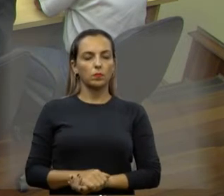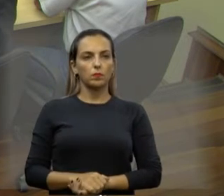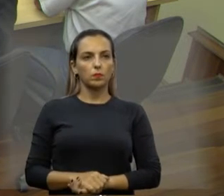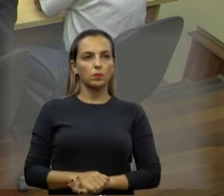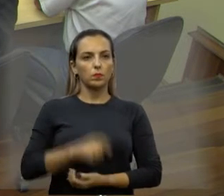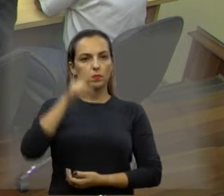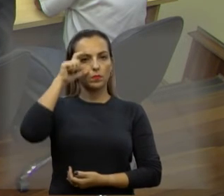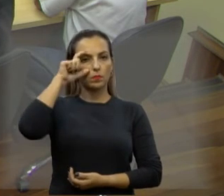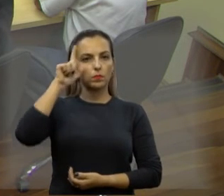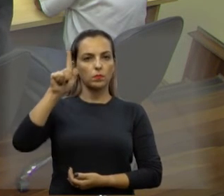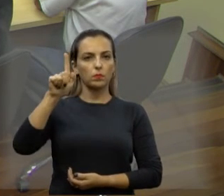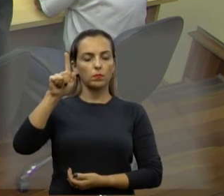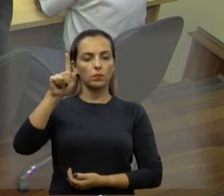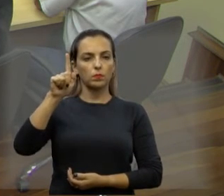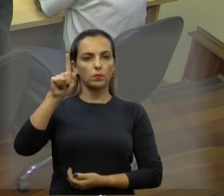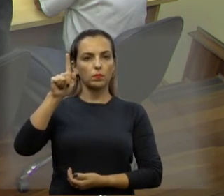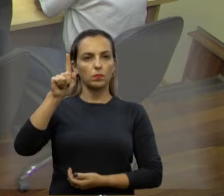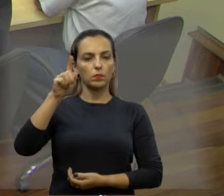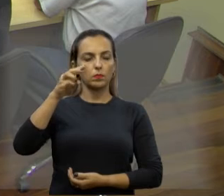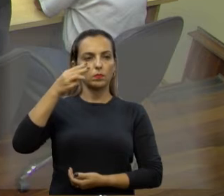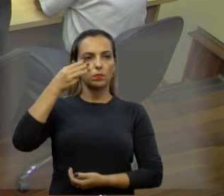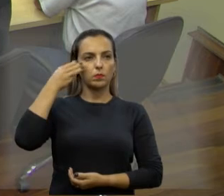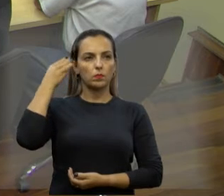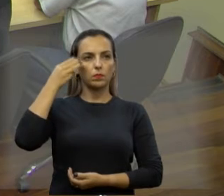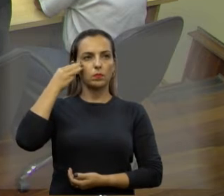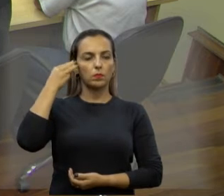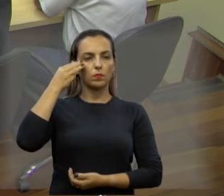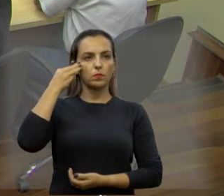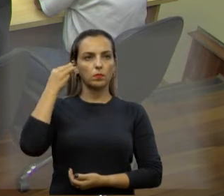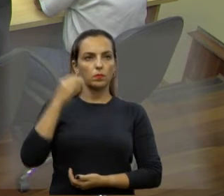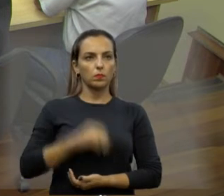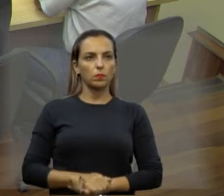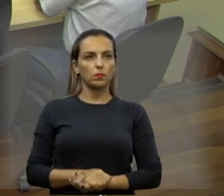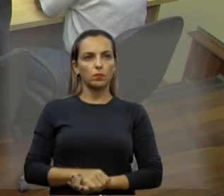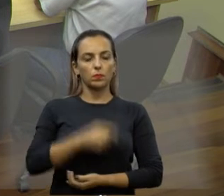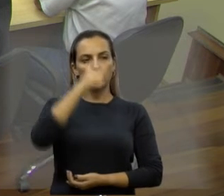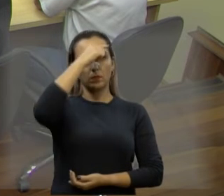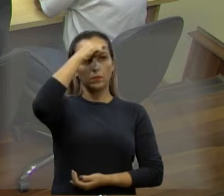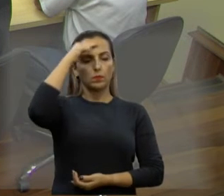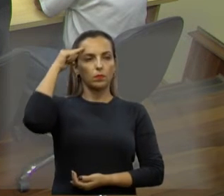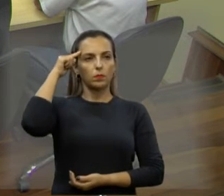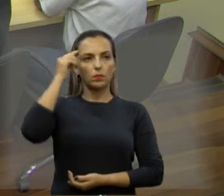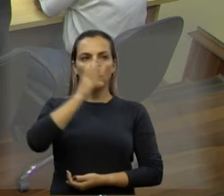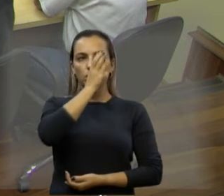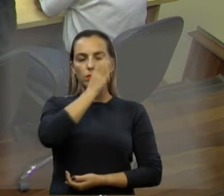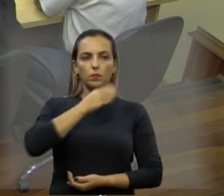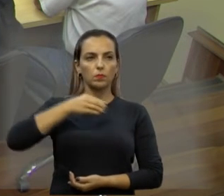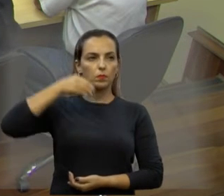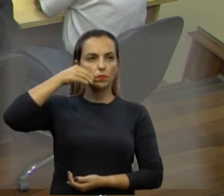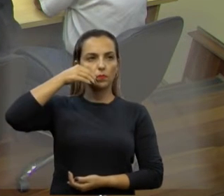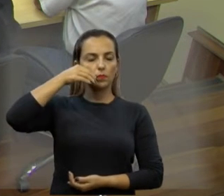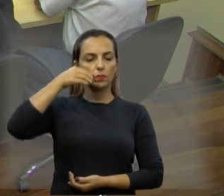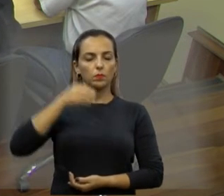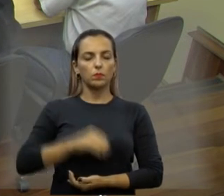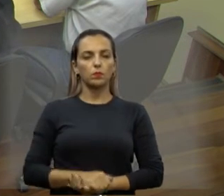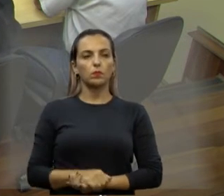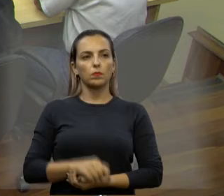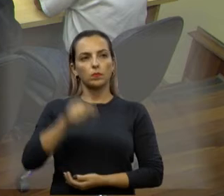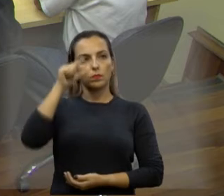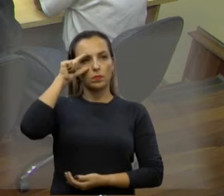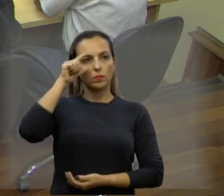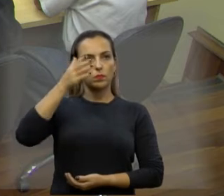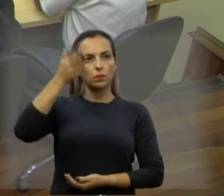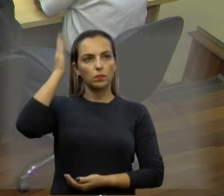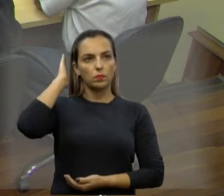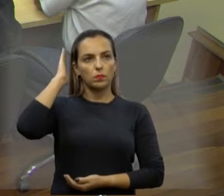Gerson da farmácia gente Guilherme Bianco presente Hugo a dor não presente João Clemente ausente Lineu